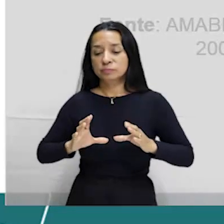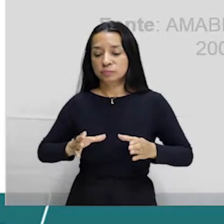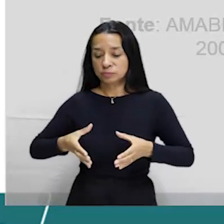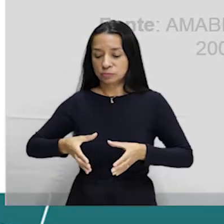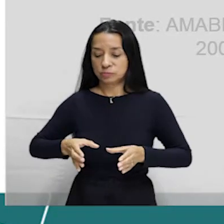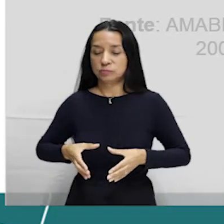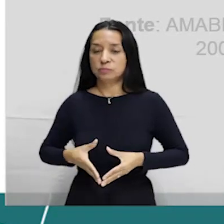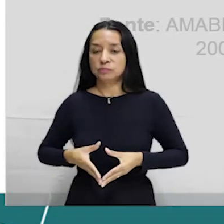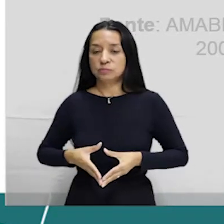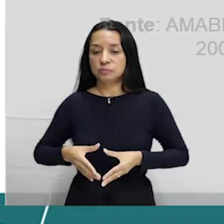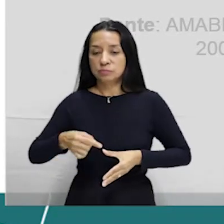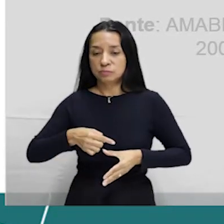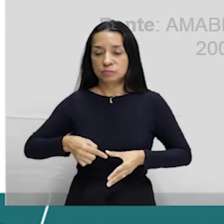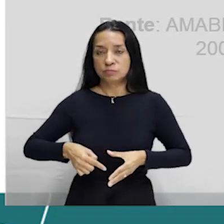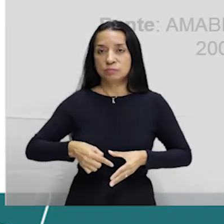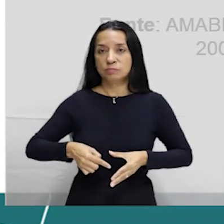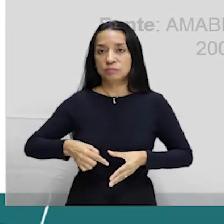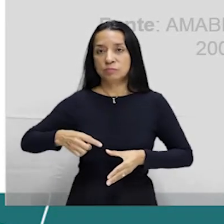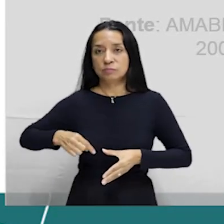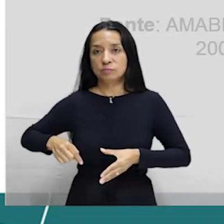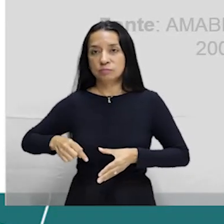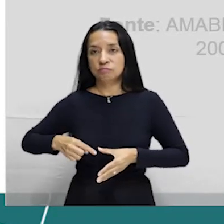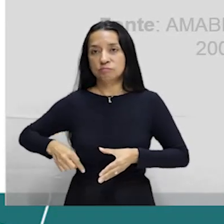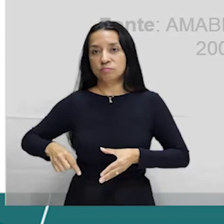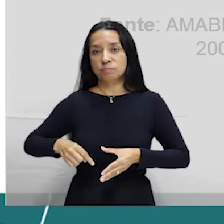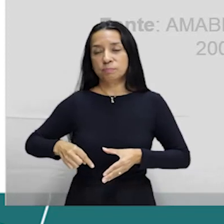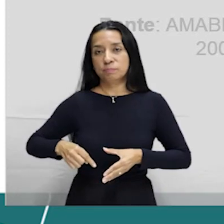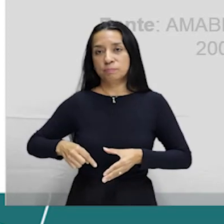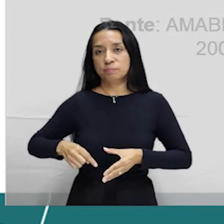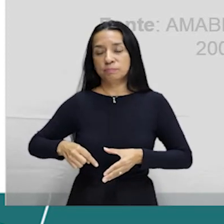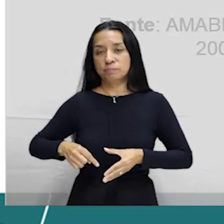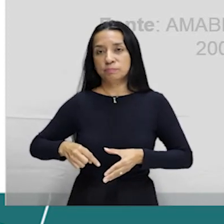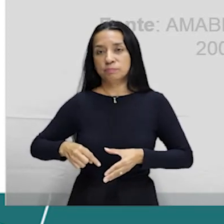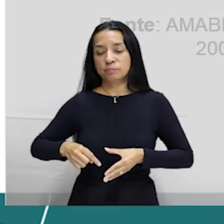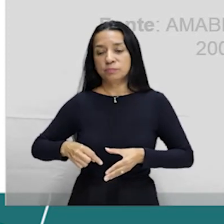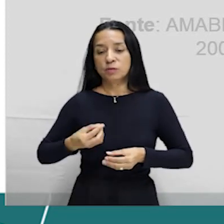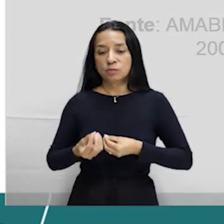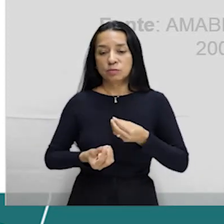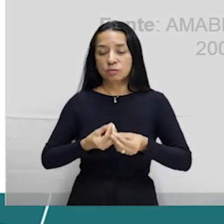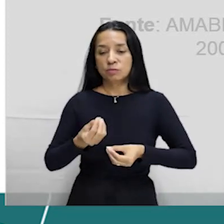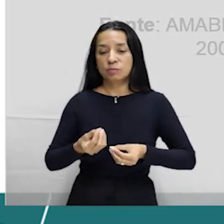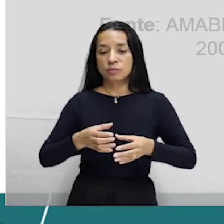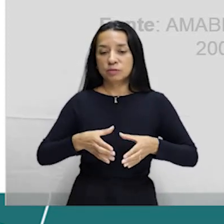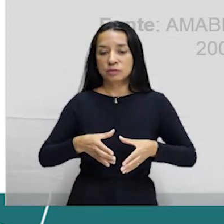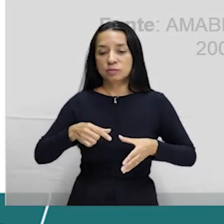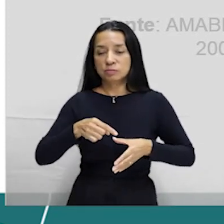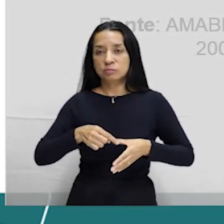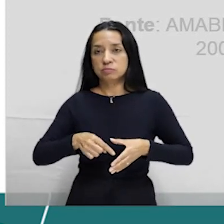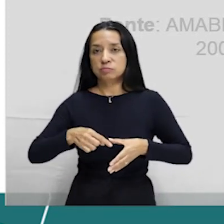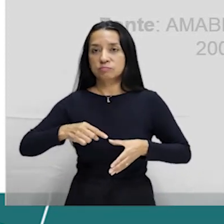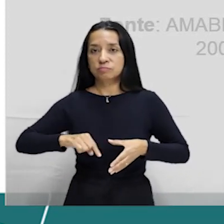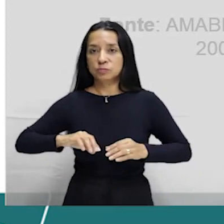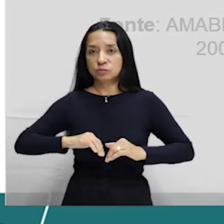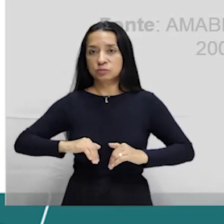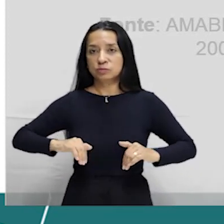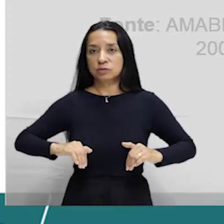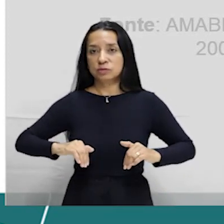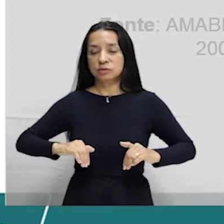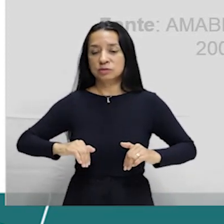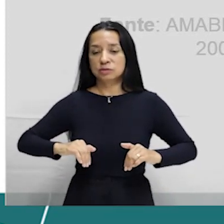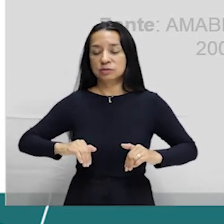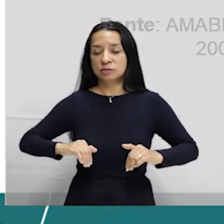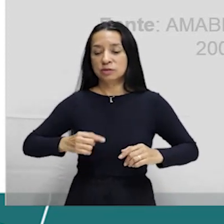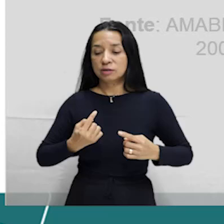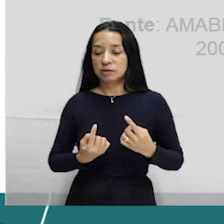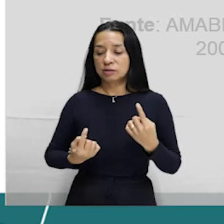implantar em locais distantes, na parede do útero, tá? Ó, como ele se implantou em locais distantes, eles cada